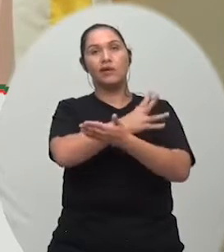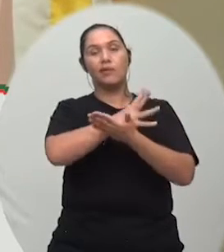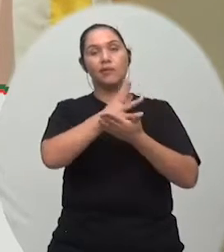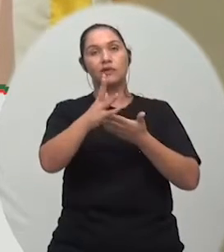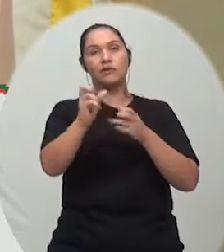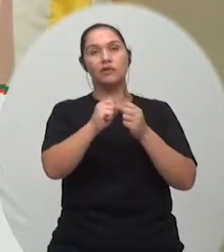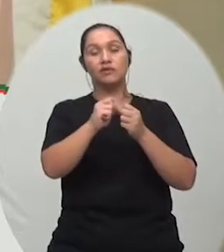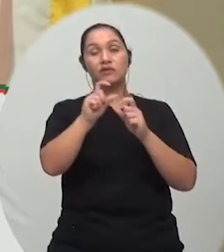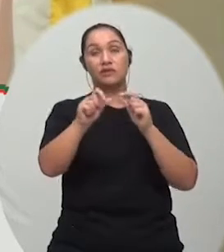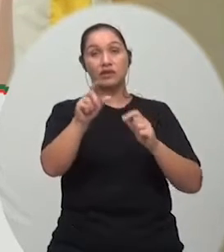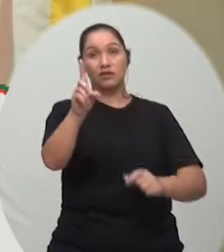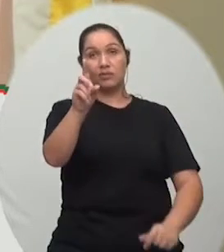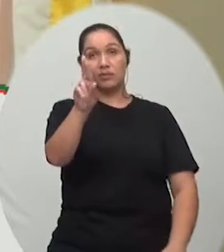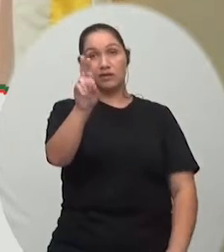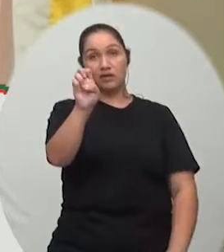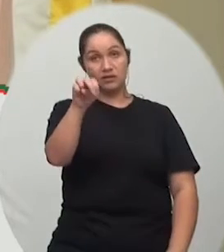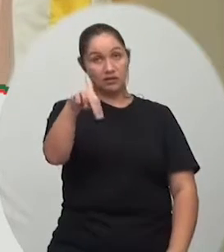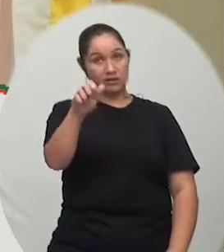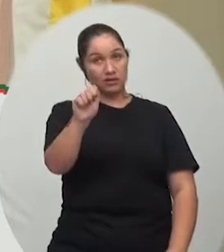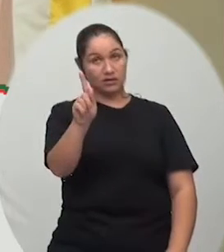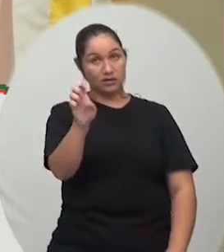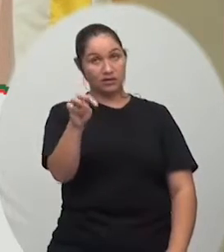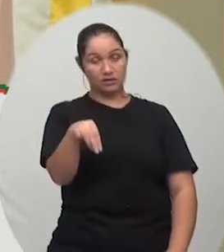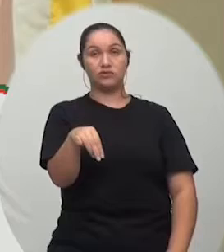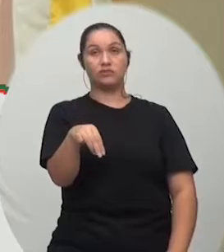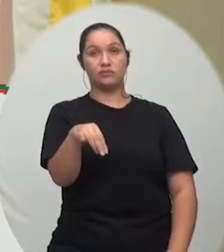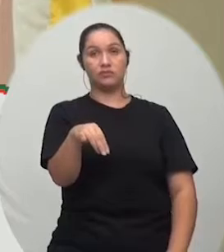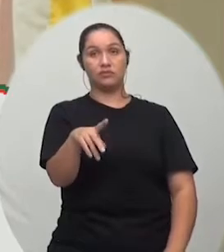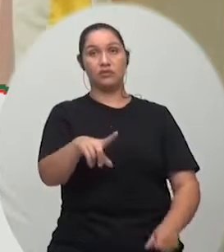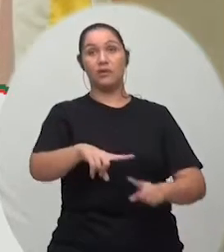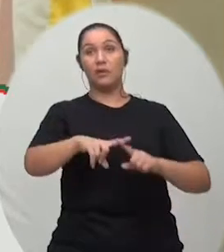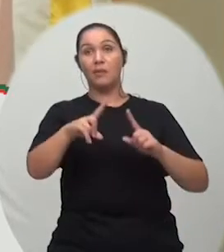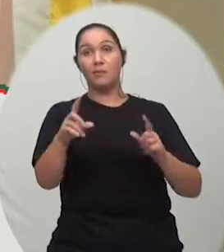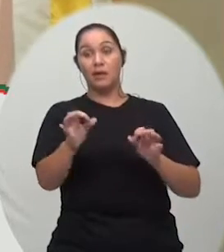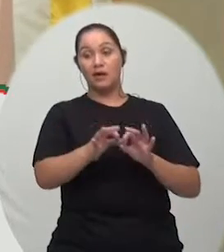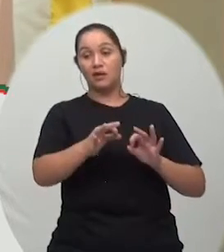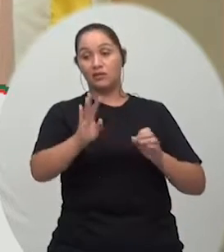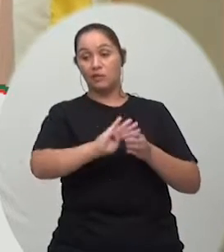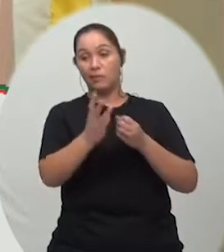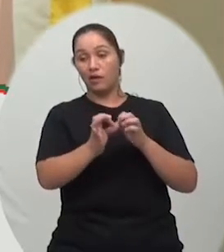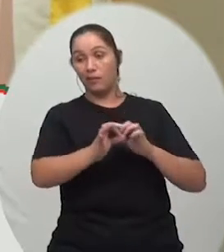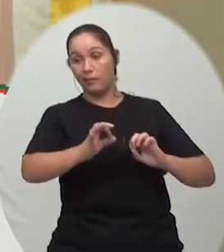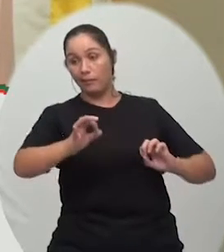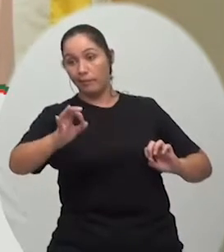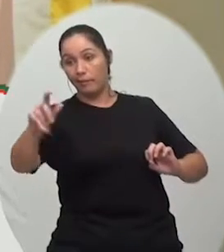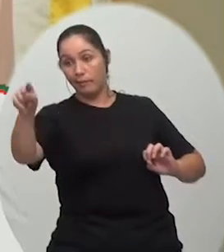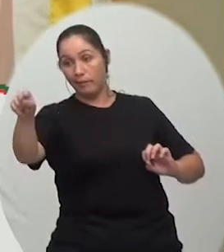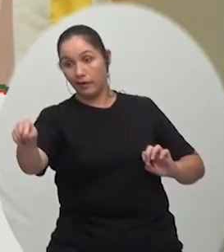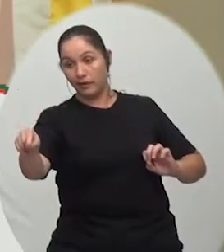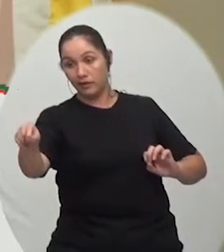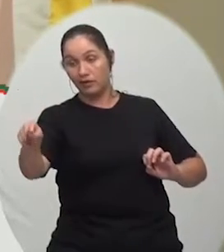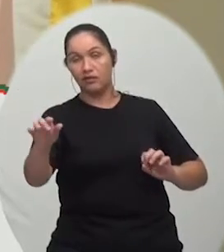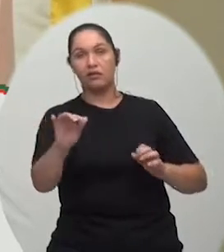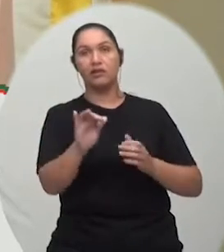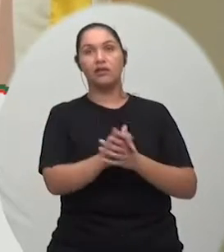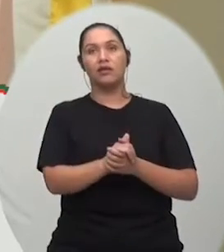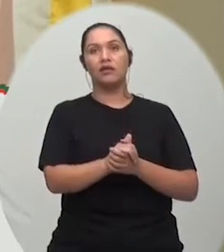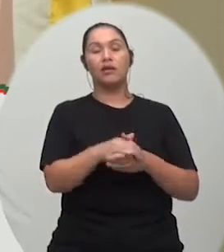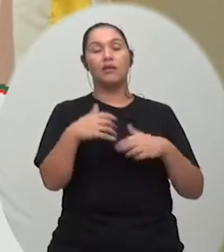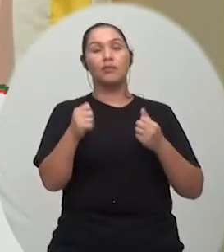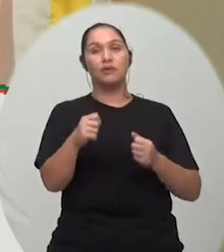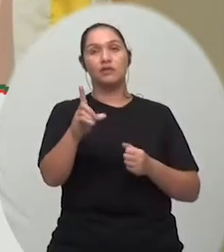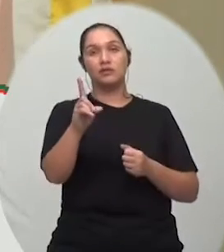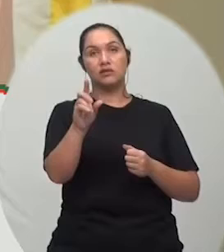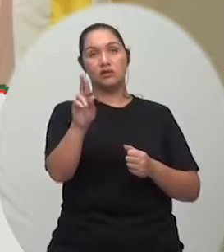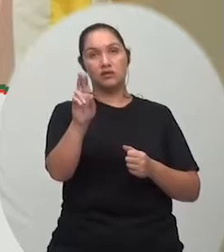uma dragagem nova, para solucionar o problema. Enquanto lá, que tem que retirar os drenos, porque estão cheios, tem que